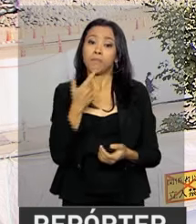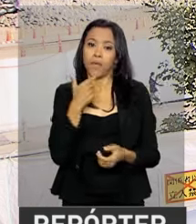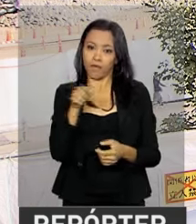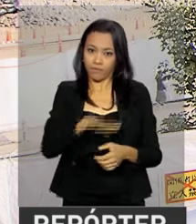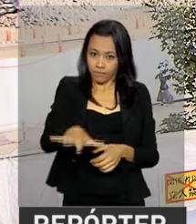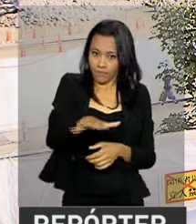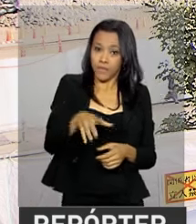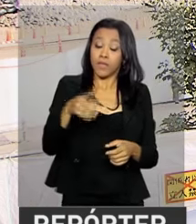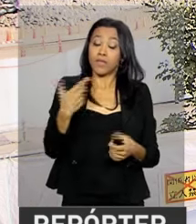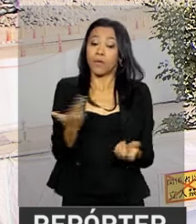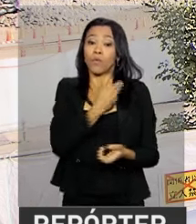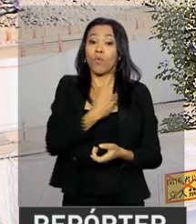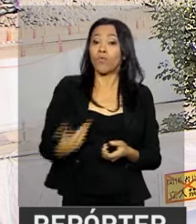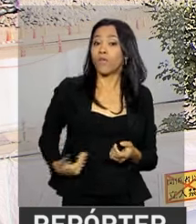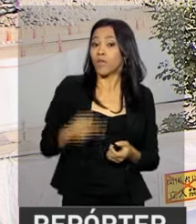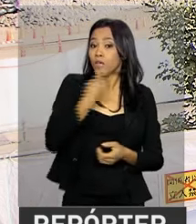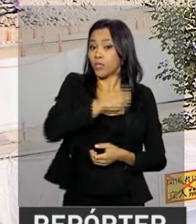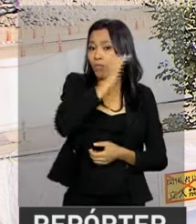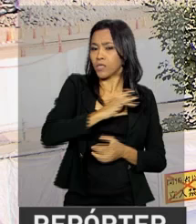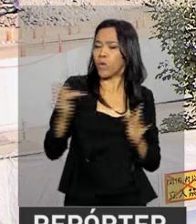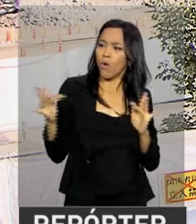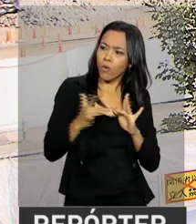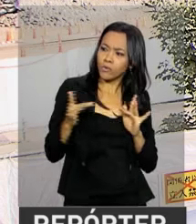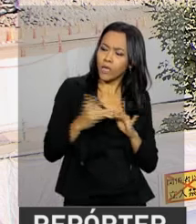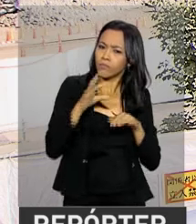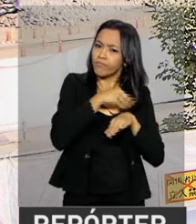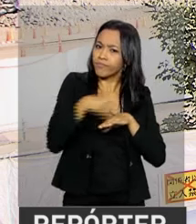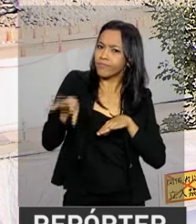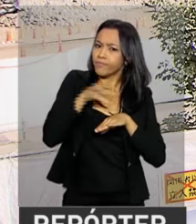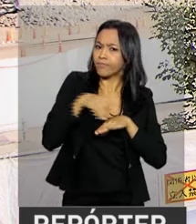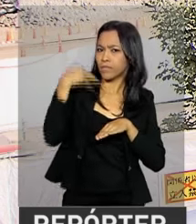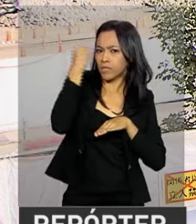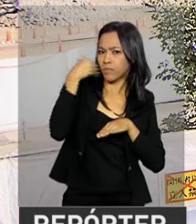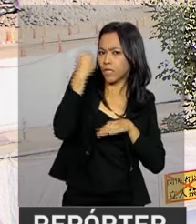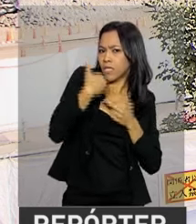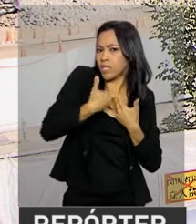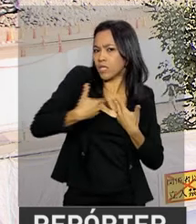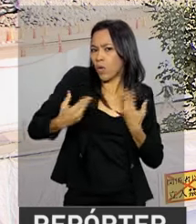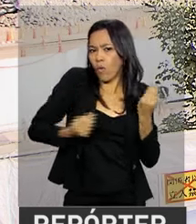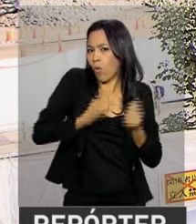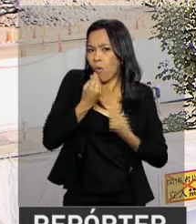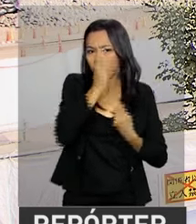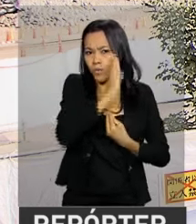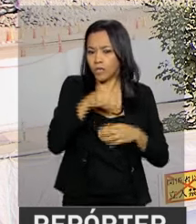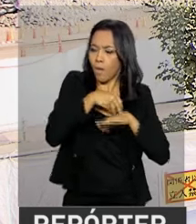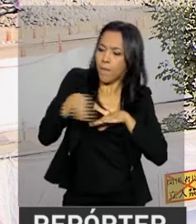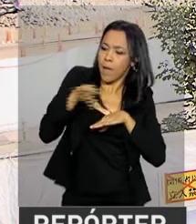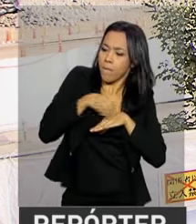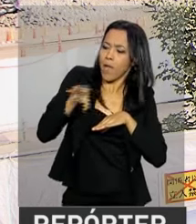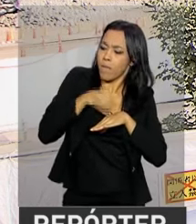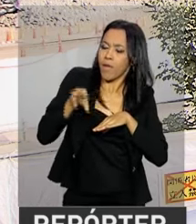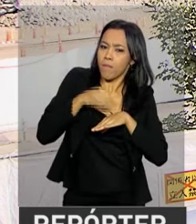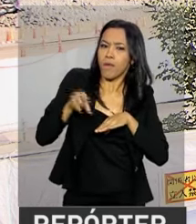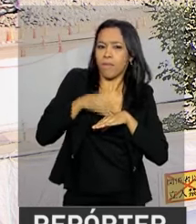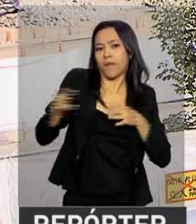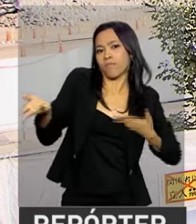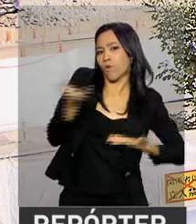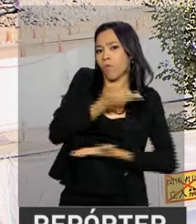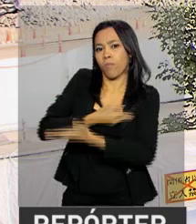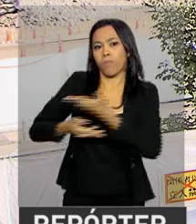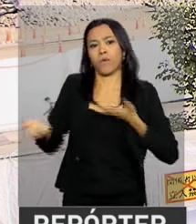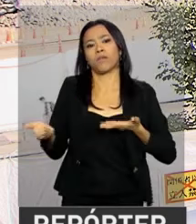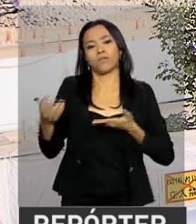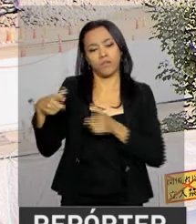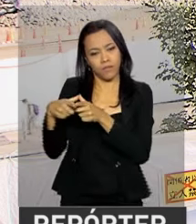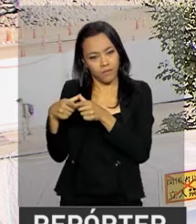brasileiro está em contato e cooperação com o japão sobre esse tema ea idéia é compartilhar a experiência brasileira